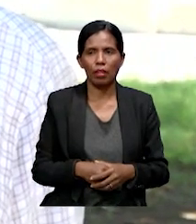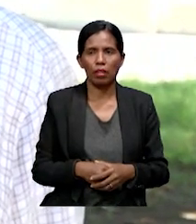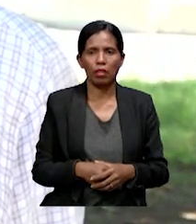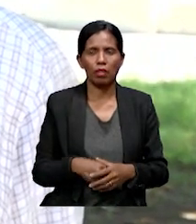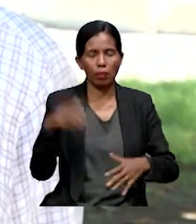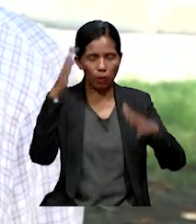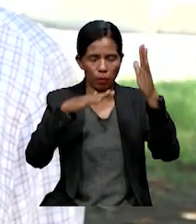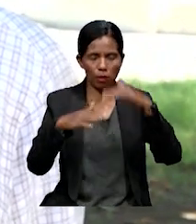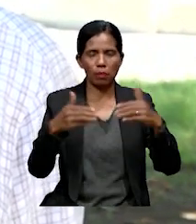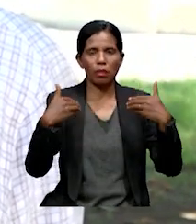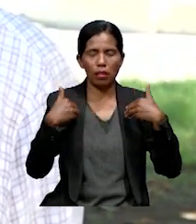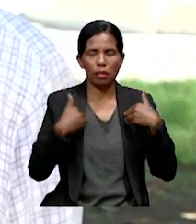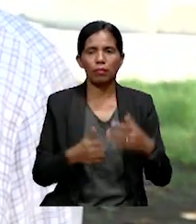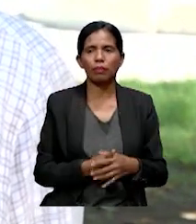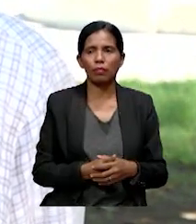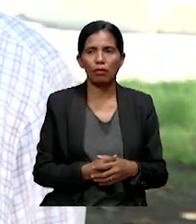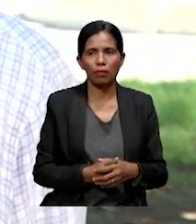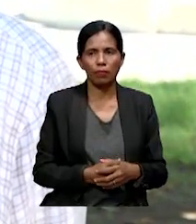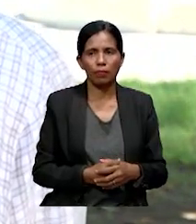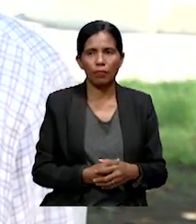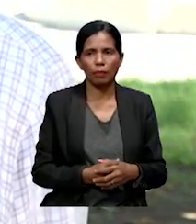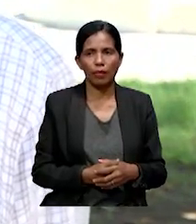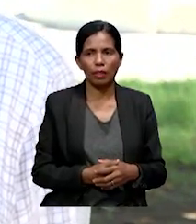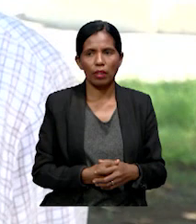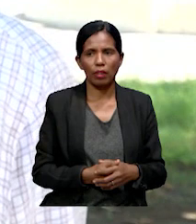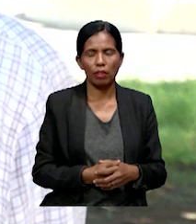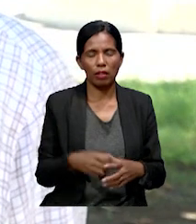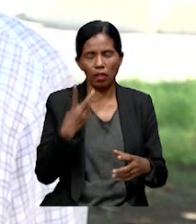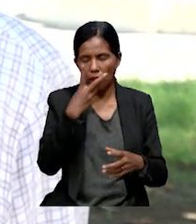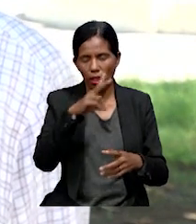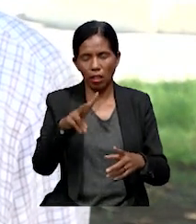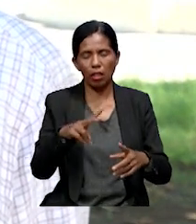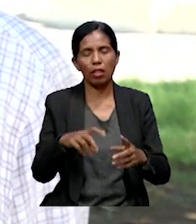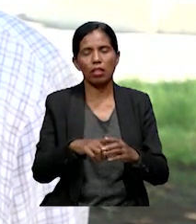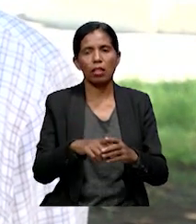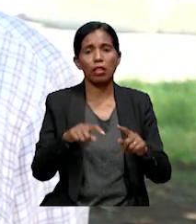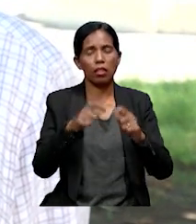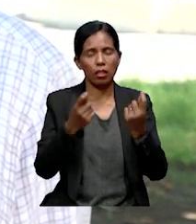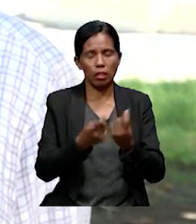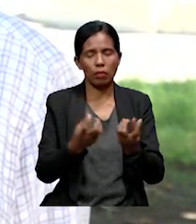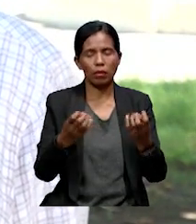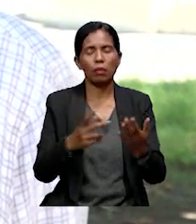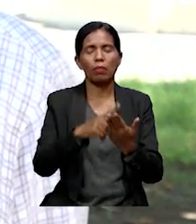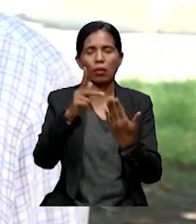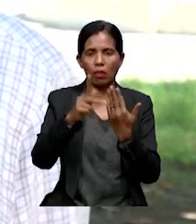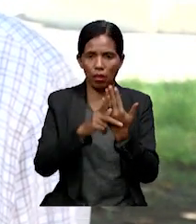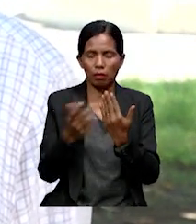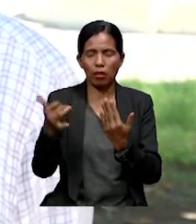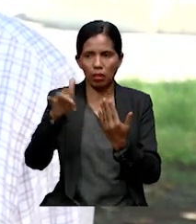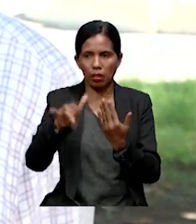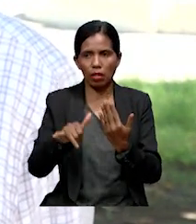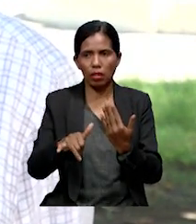acontece tapi lah ya faktor beberapa faktor nih. Primeiro porque programa sira ne bem que